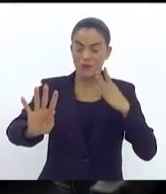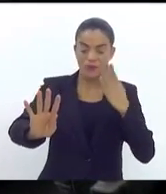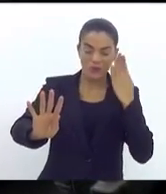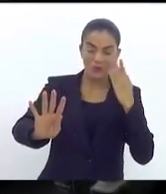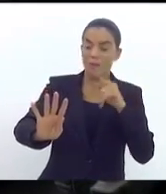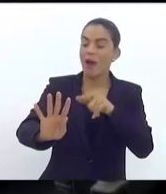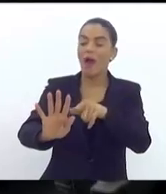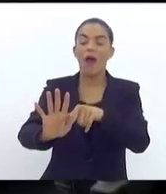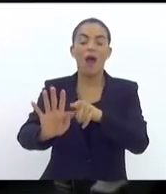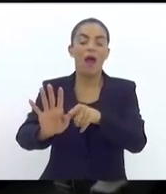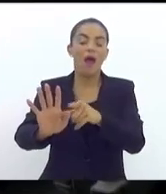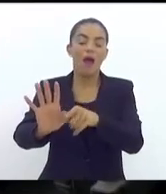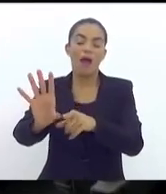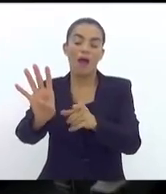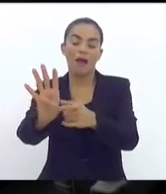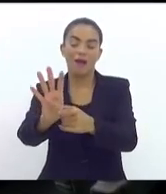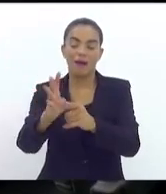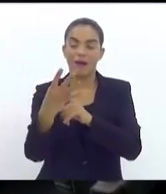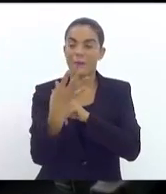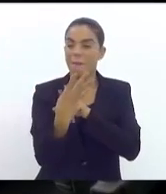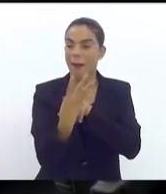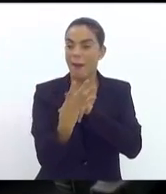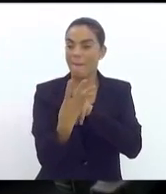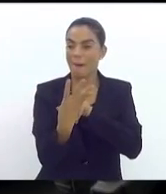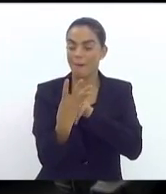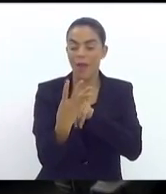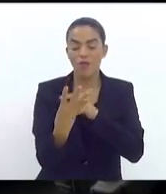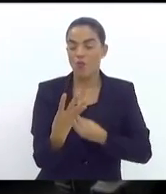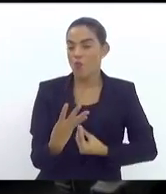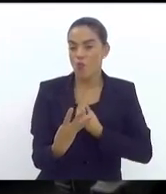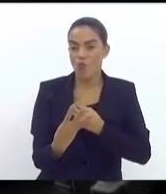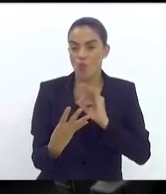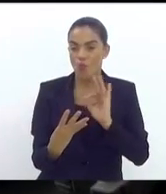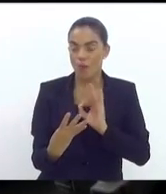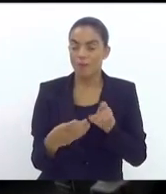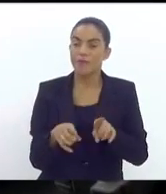que é possível responder não sei, e que a investigação